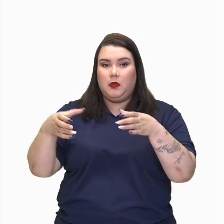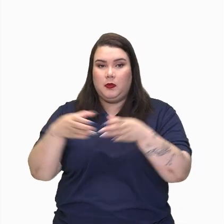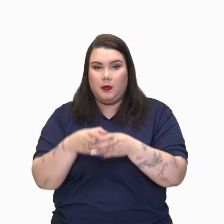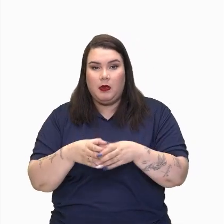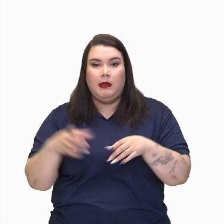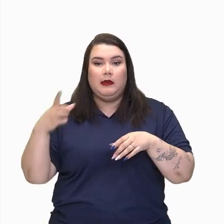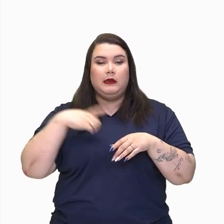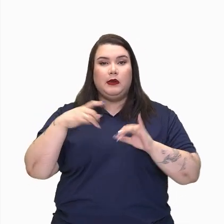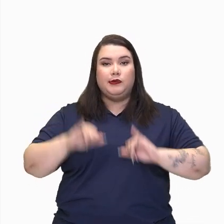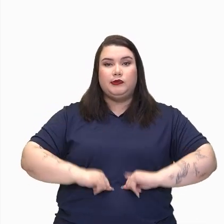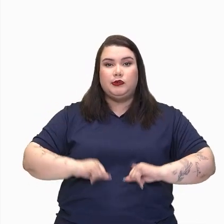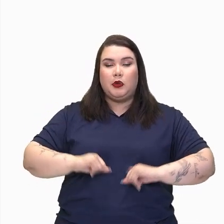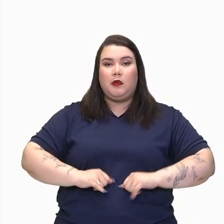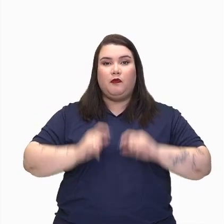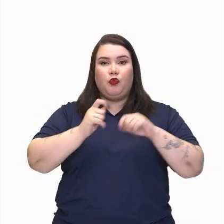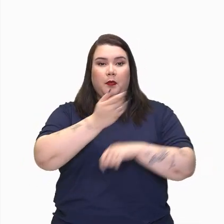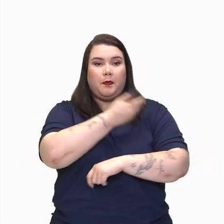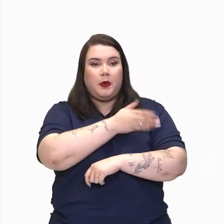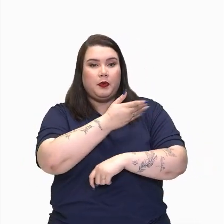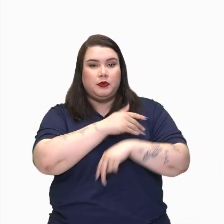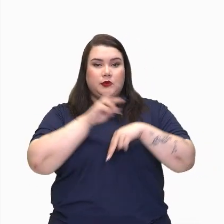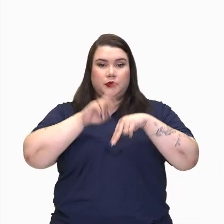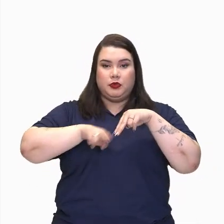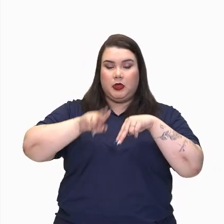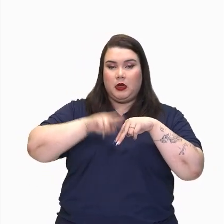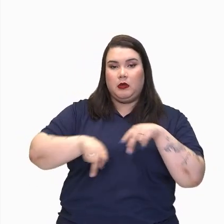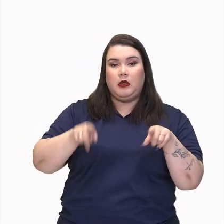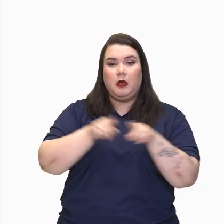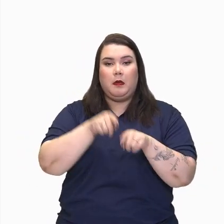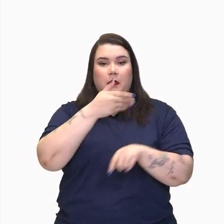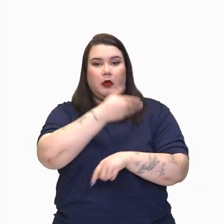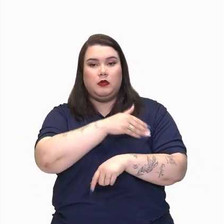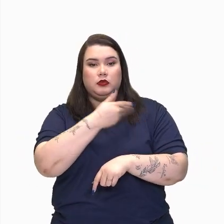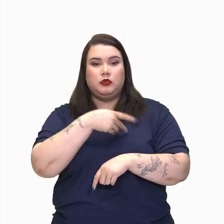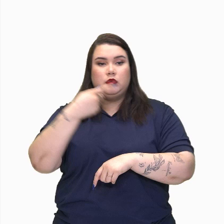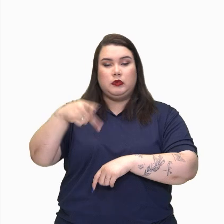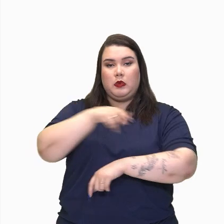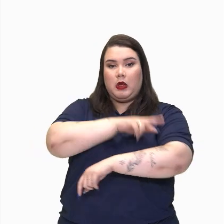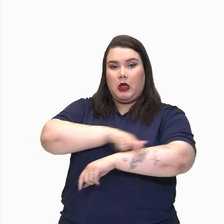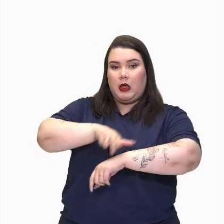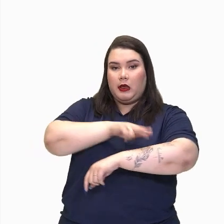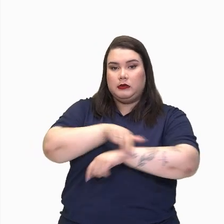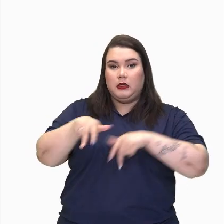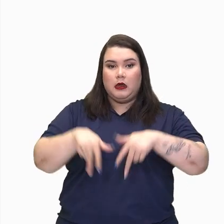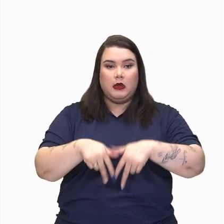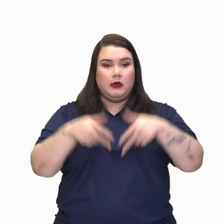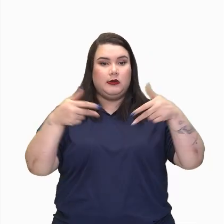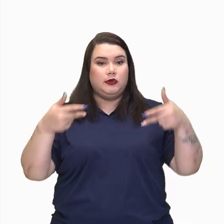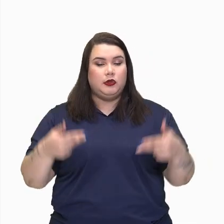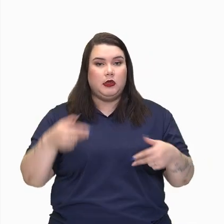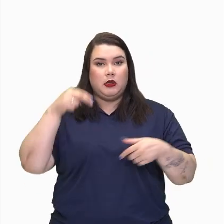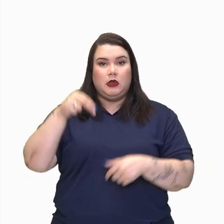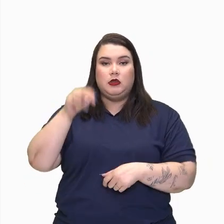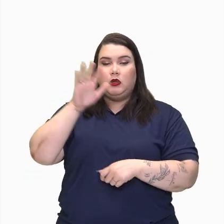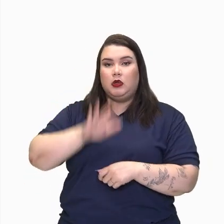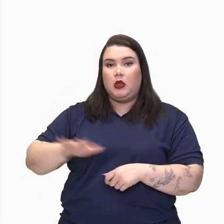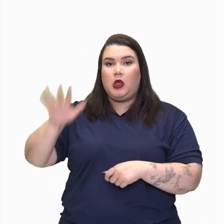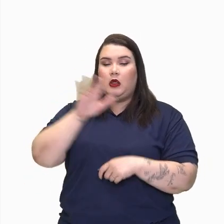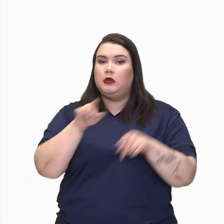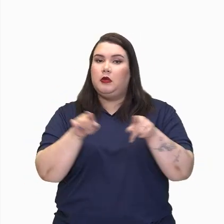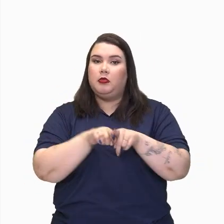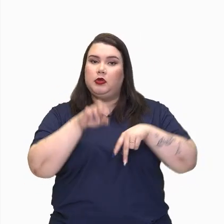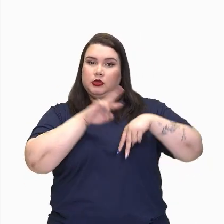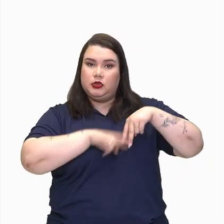além da discriminação de gênero, sofrem preconceito em decorrência de sua raça, etnia, nacionalidade